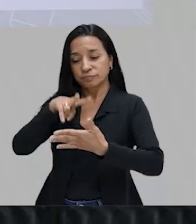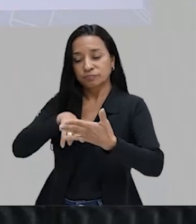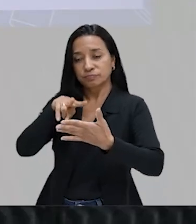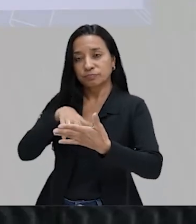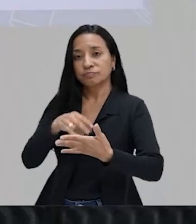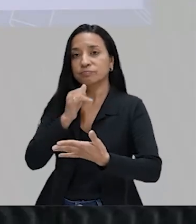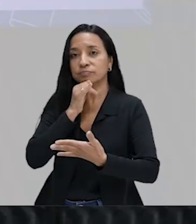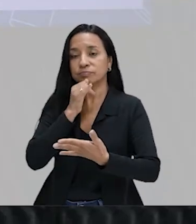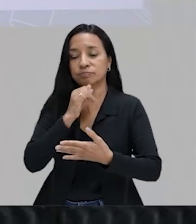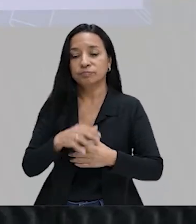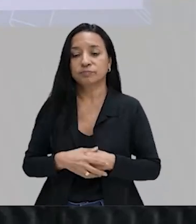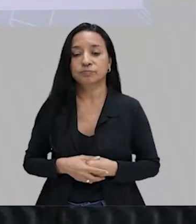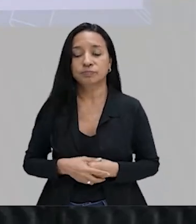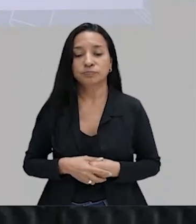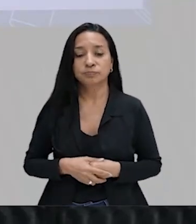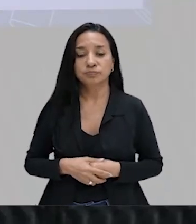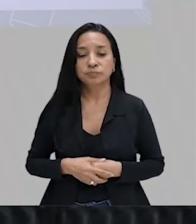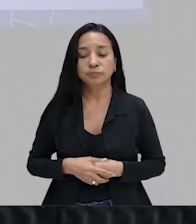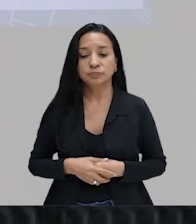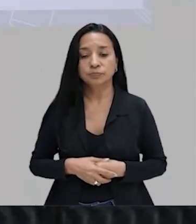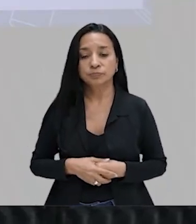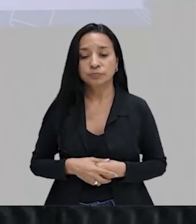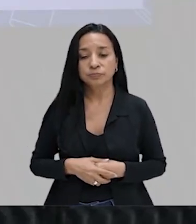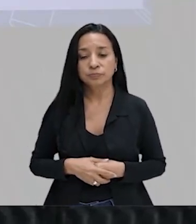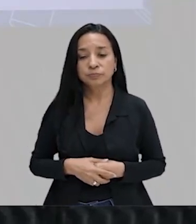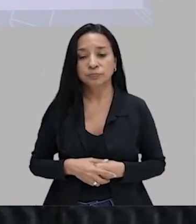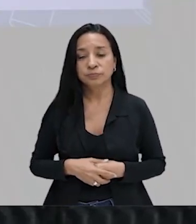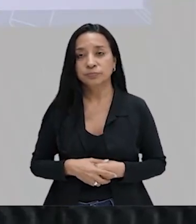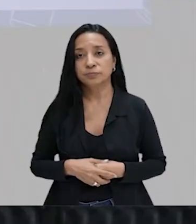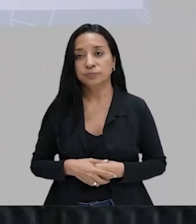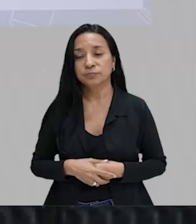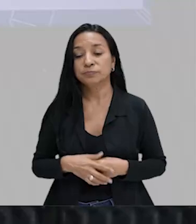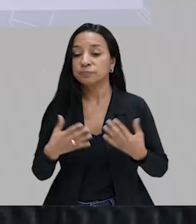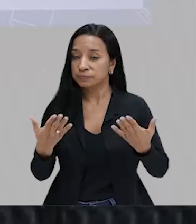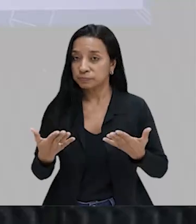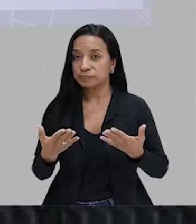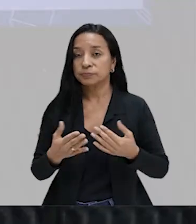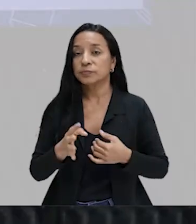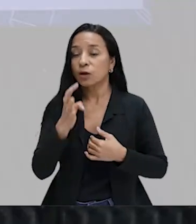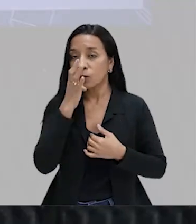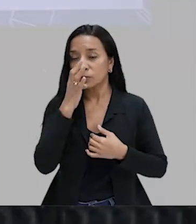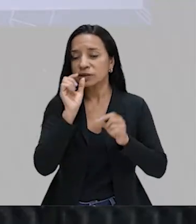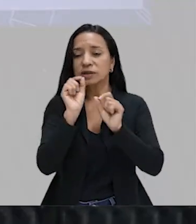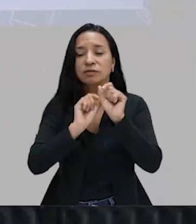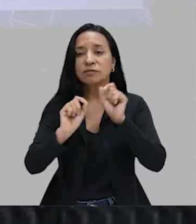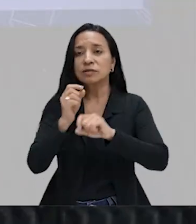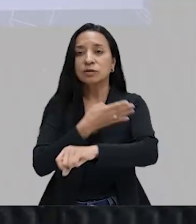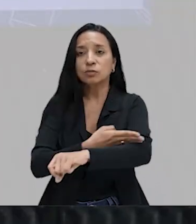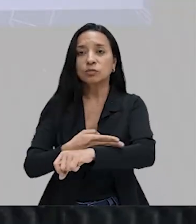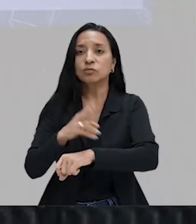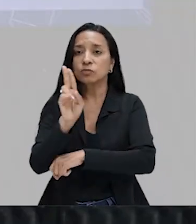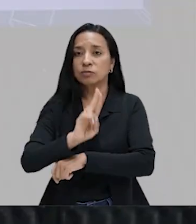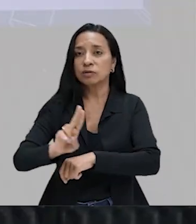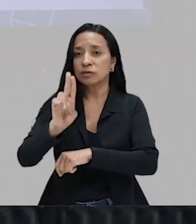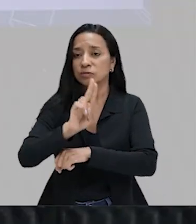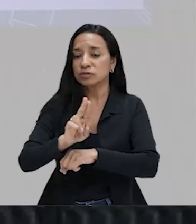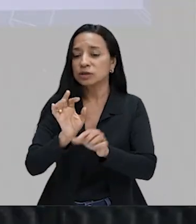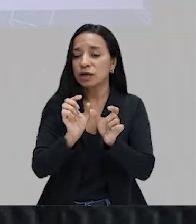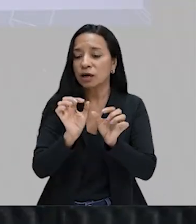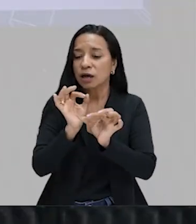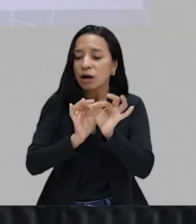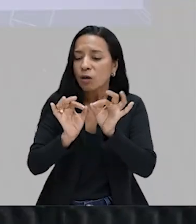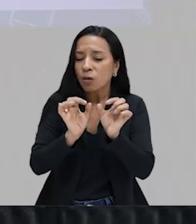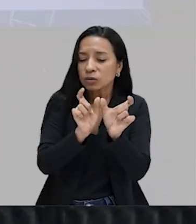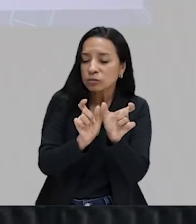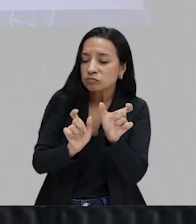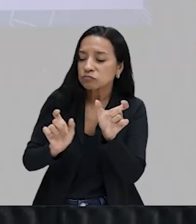senhora simpática. Vou comprar uma mochila nova para você. Então, observe que a gente costuma utilizar essa ordem. É como se fosse